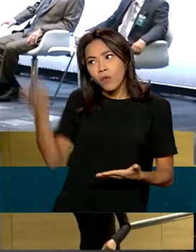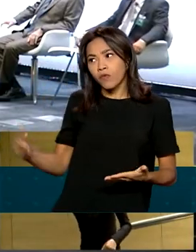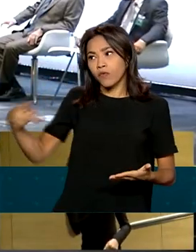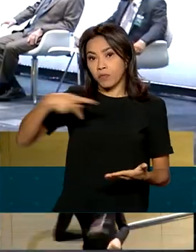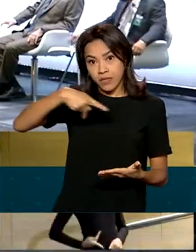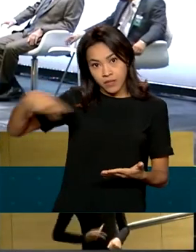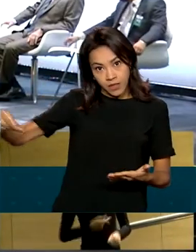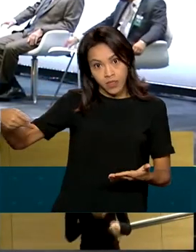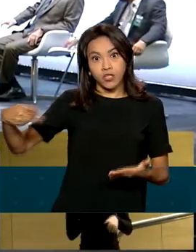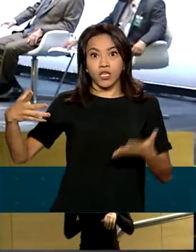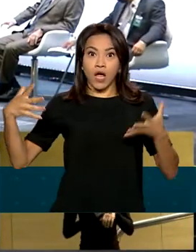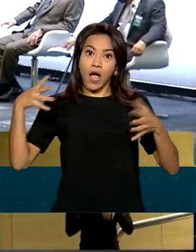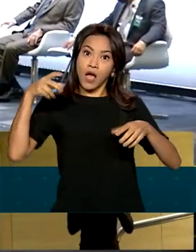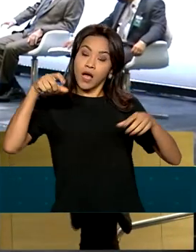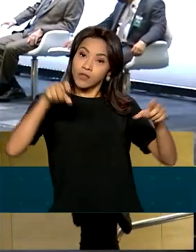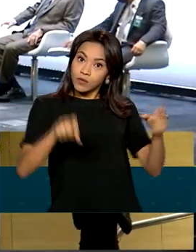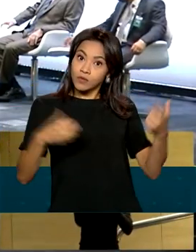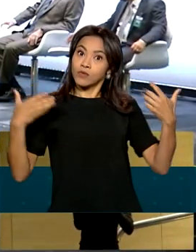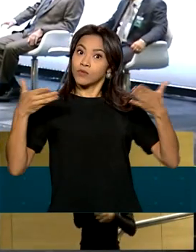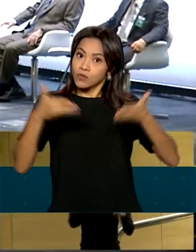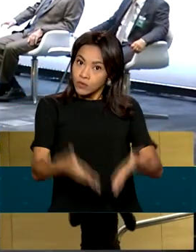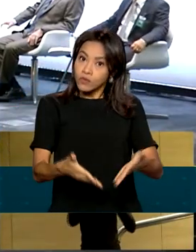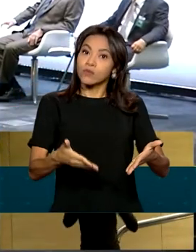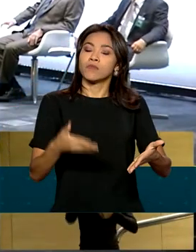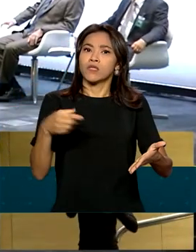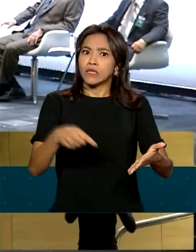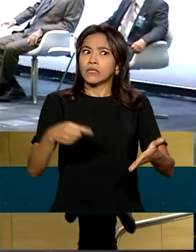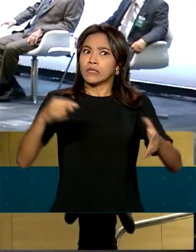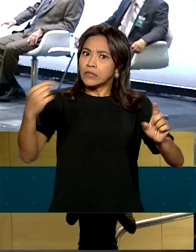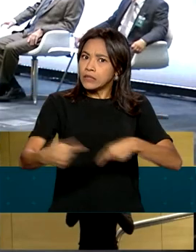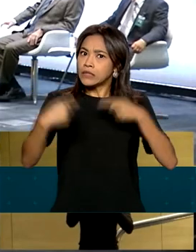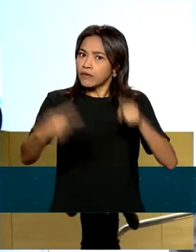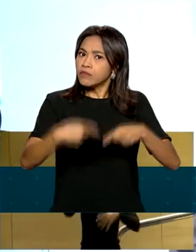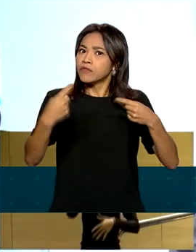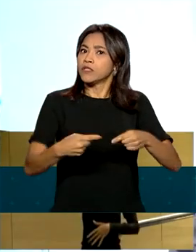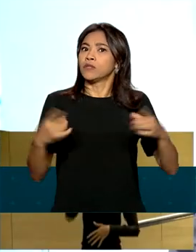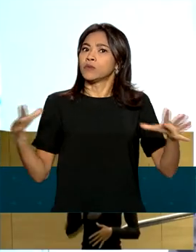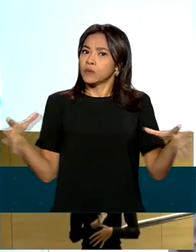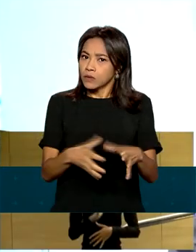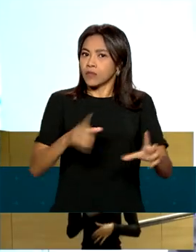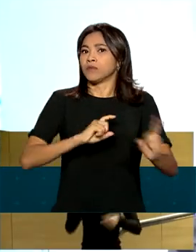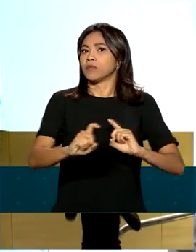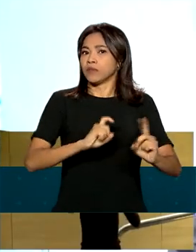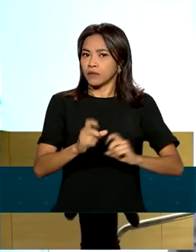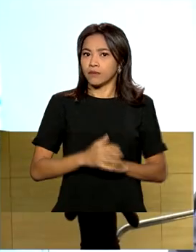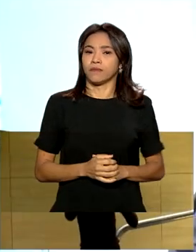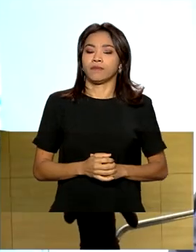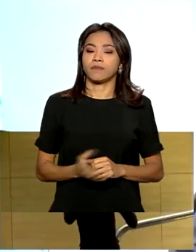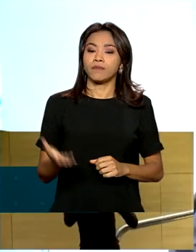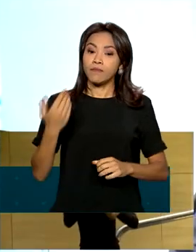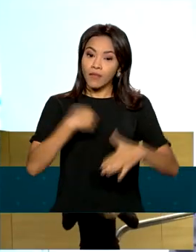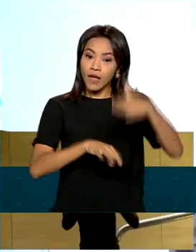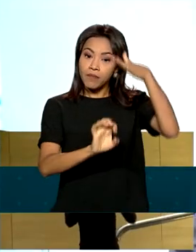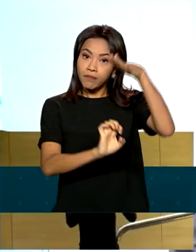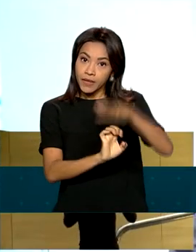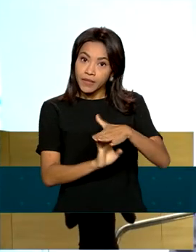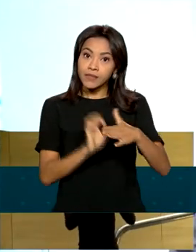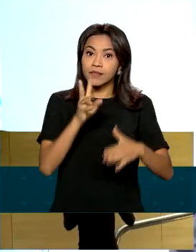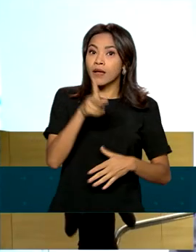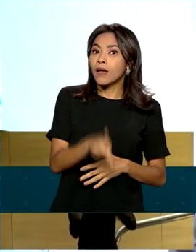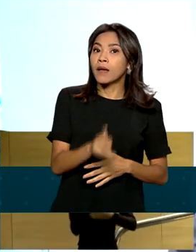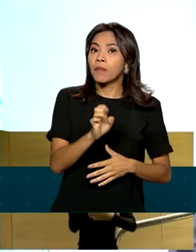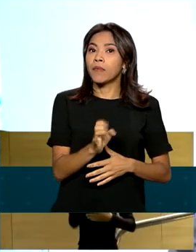uma conjuntura global marcada por grandes desafios. A Petrobras tem um papel